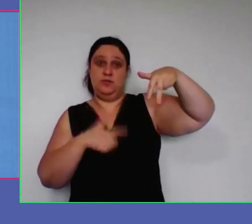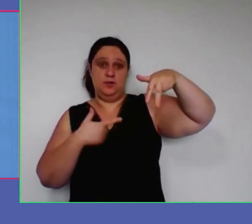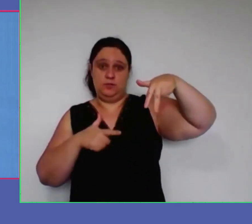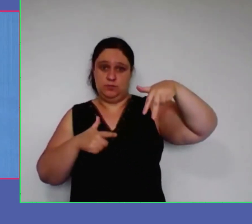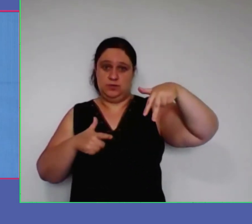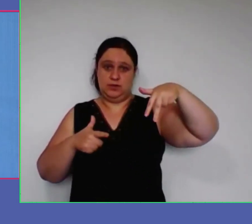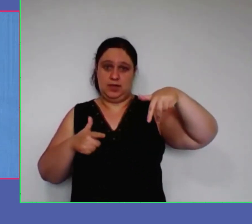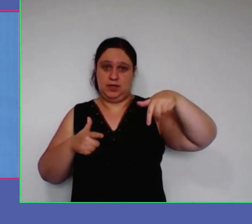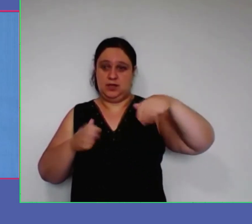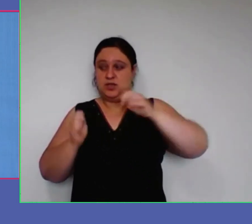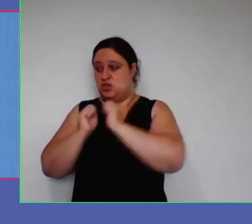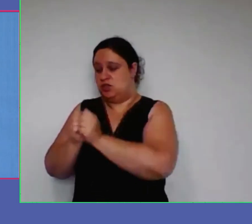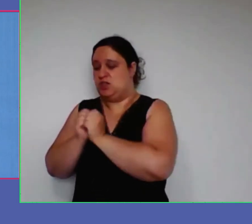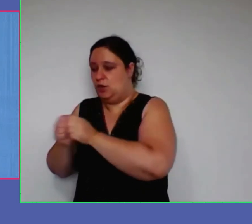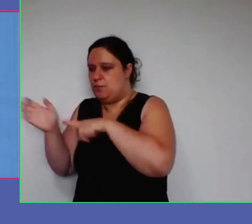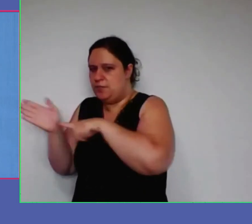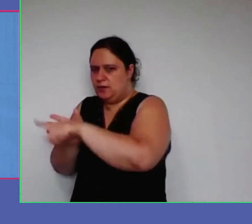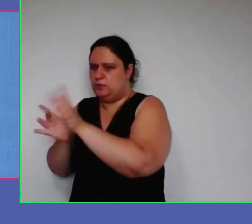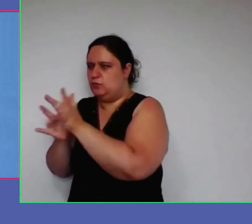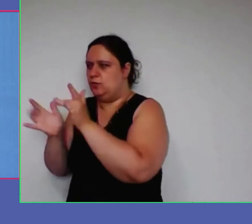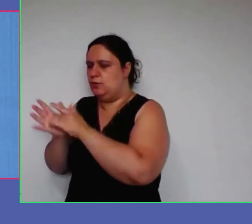e também